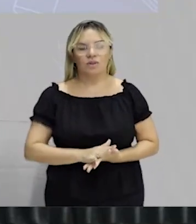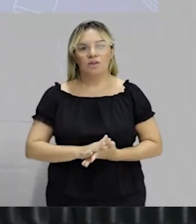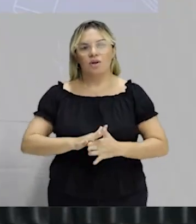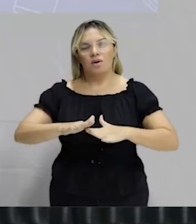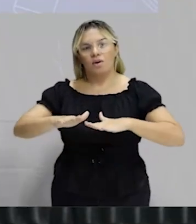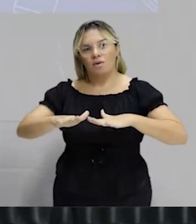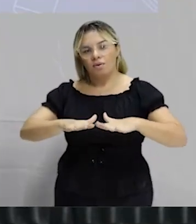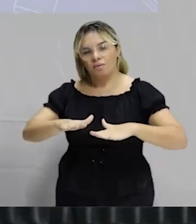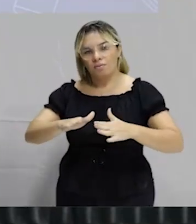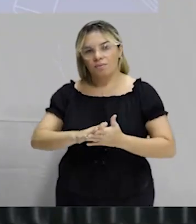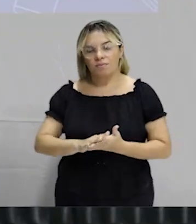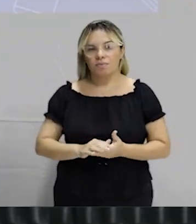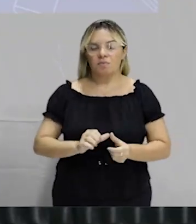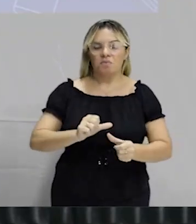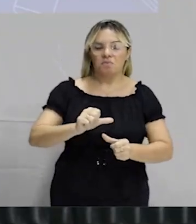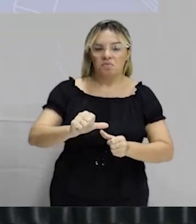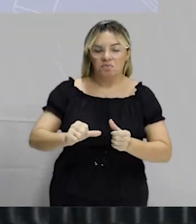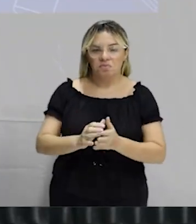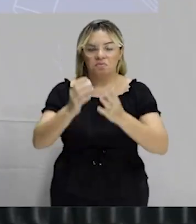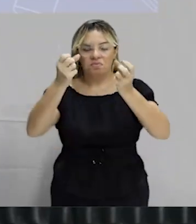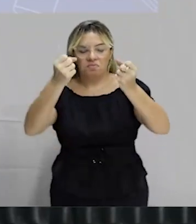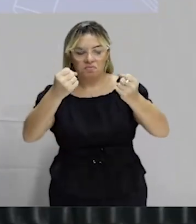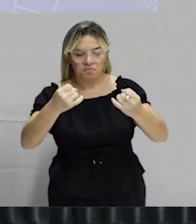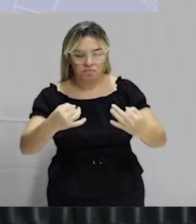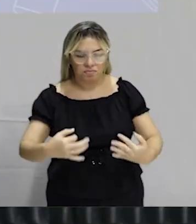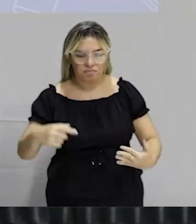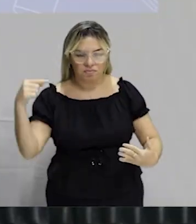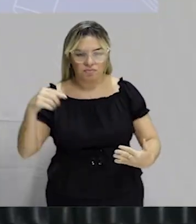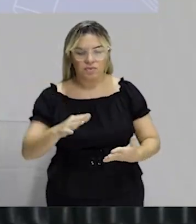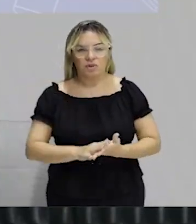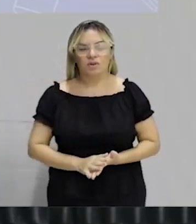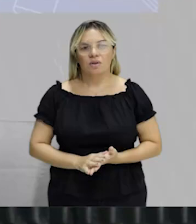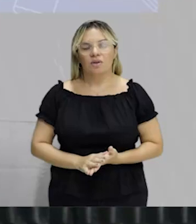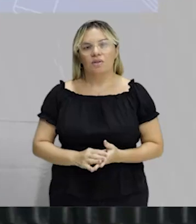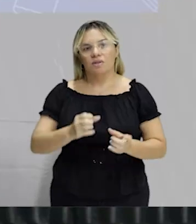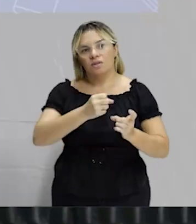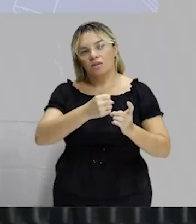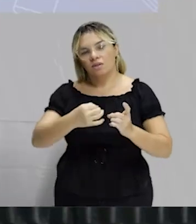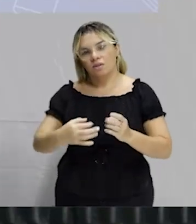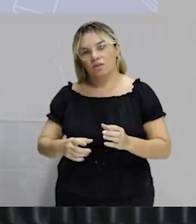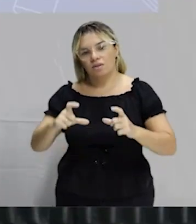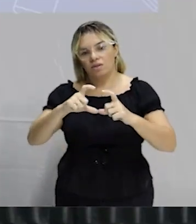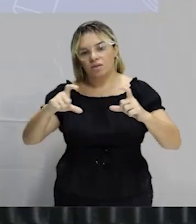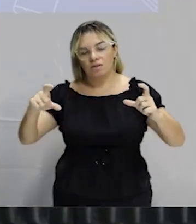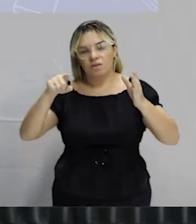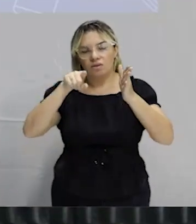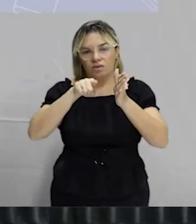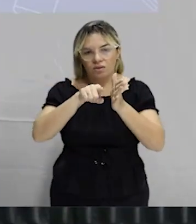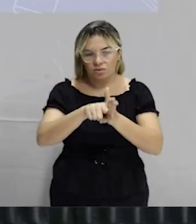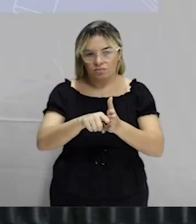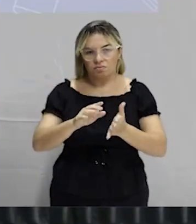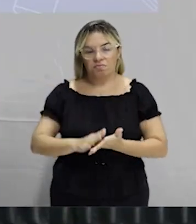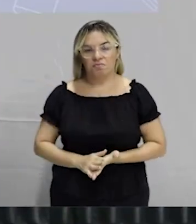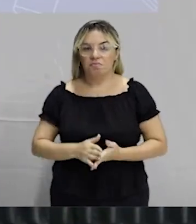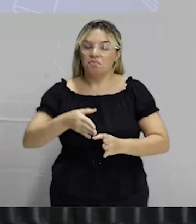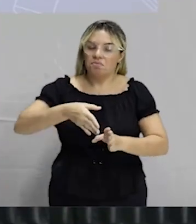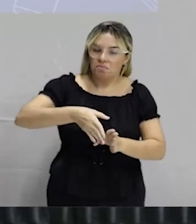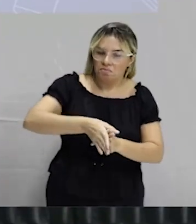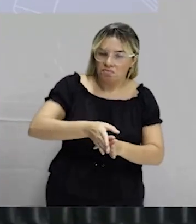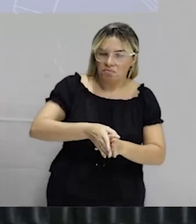movimento de comentário das questões, sugiro que você dê uma